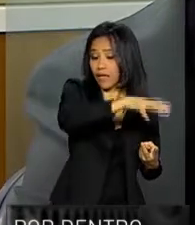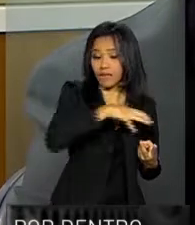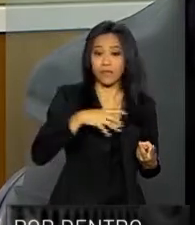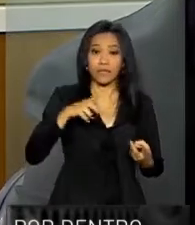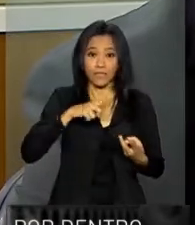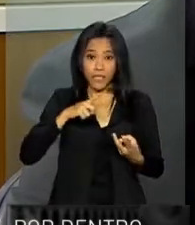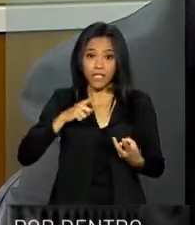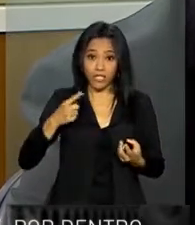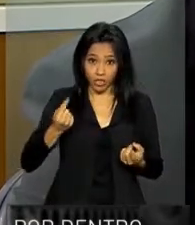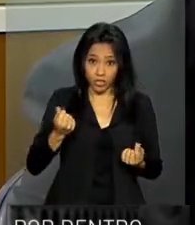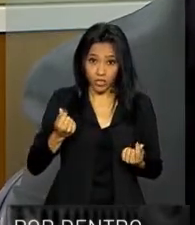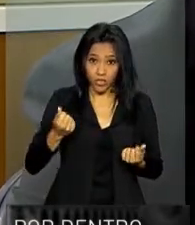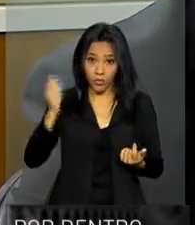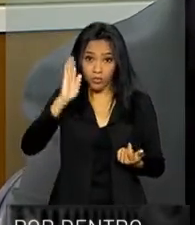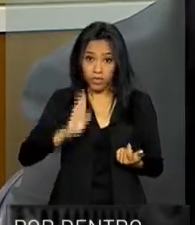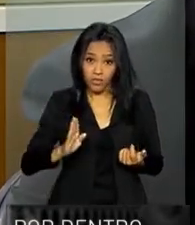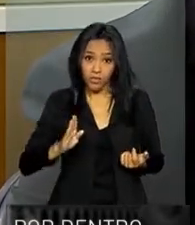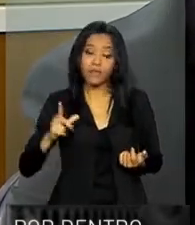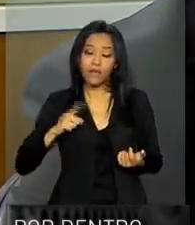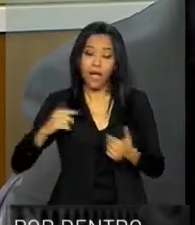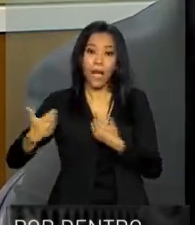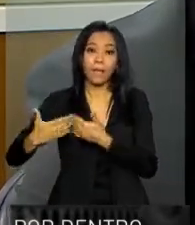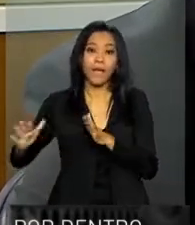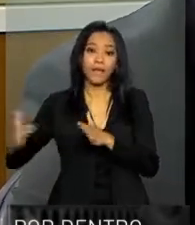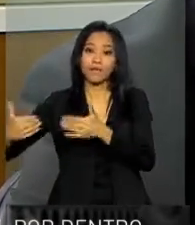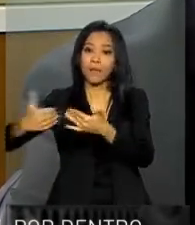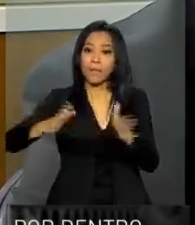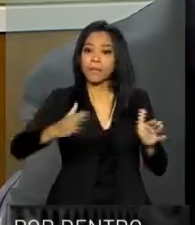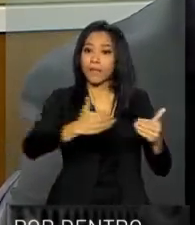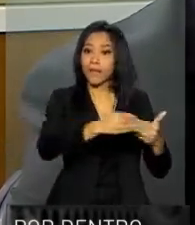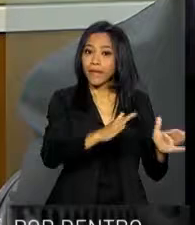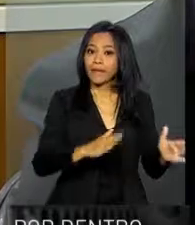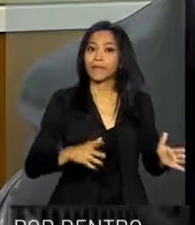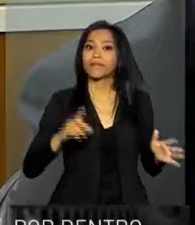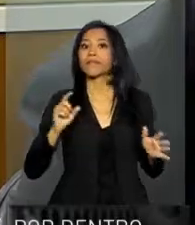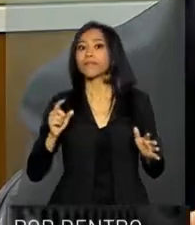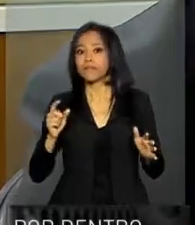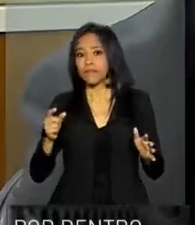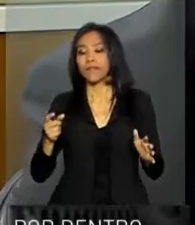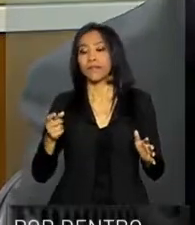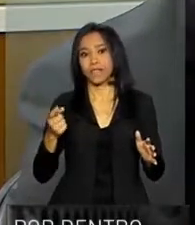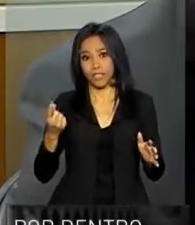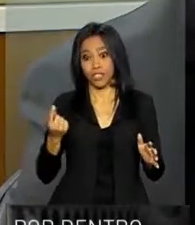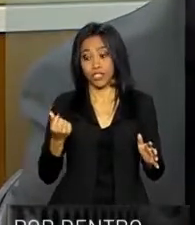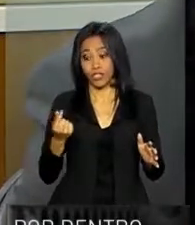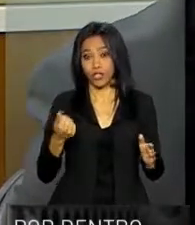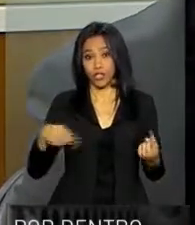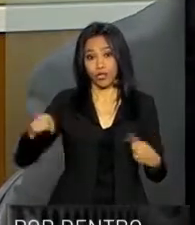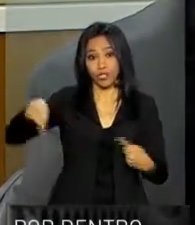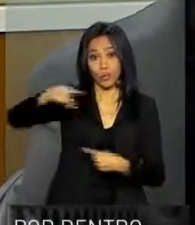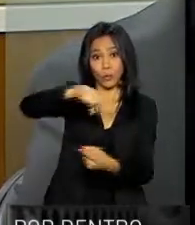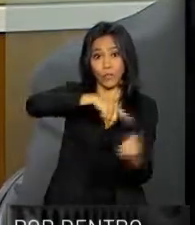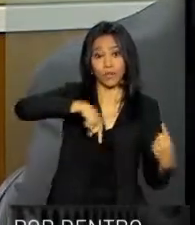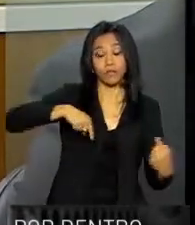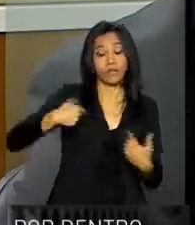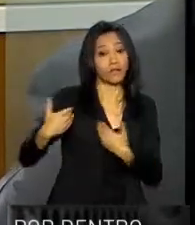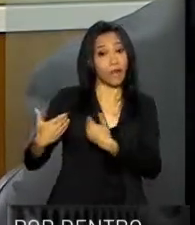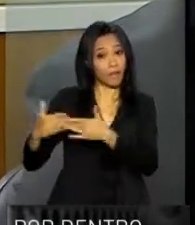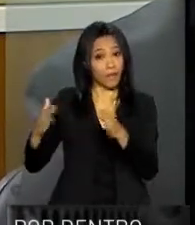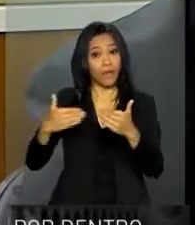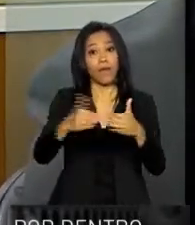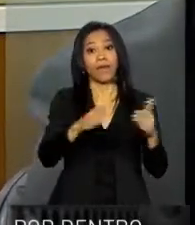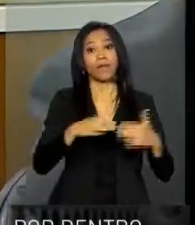hoje estão abertos para a sedução dinheiro vivo onde circula dinheiro vivo é estão abertos para essa